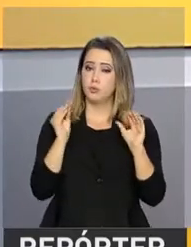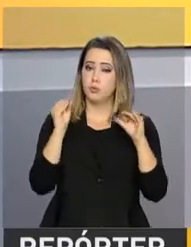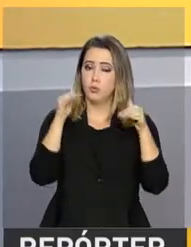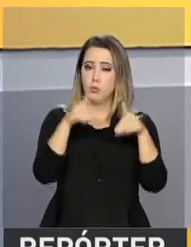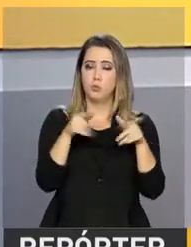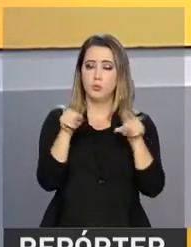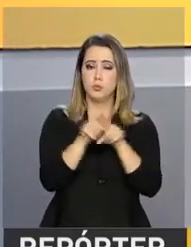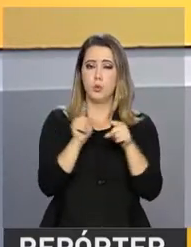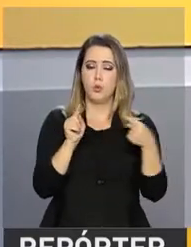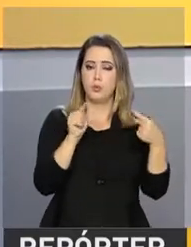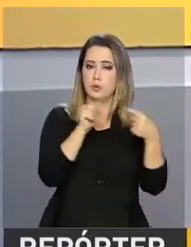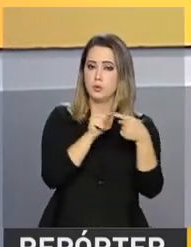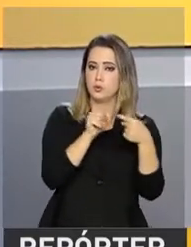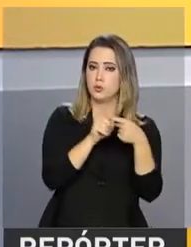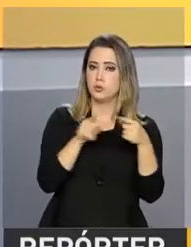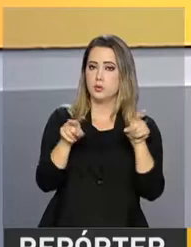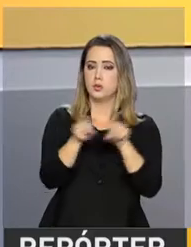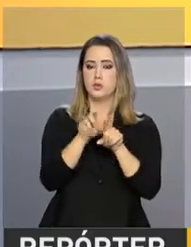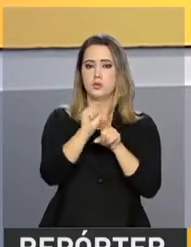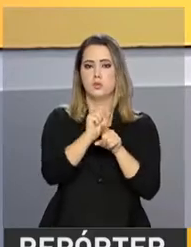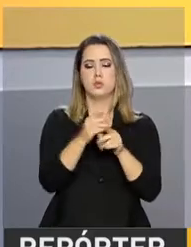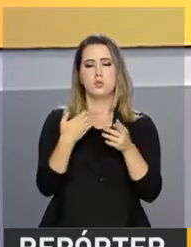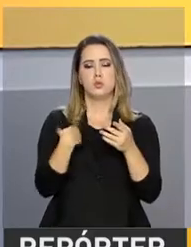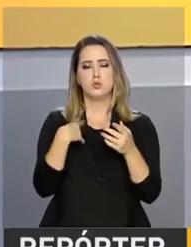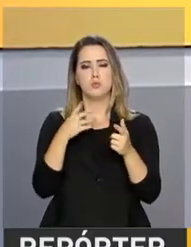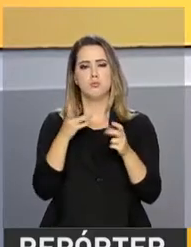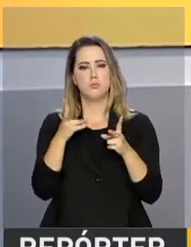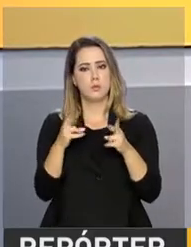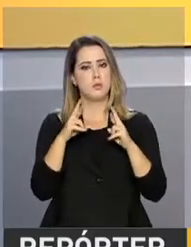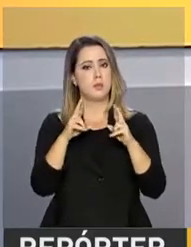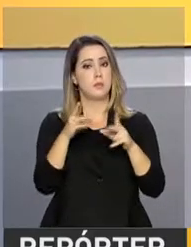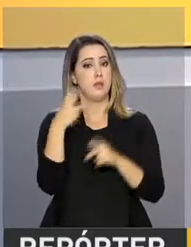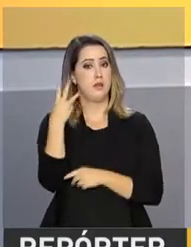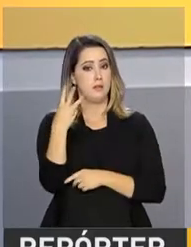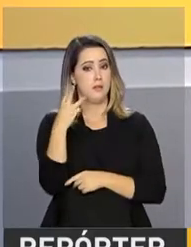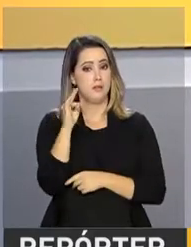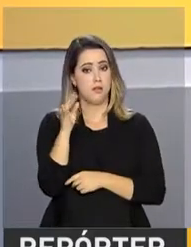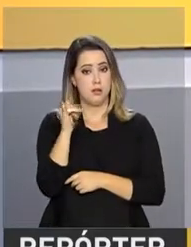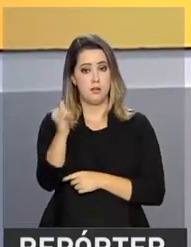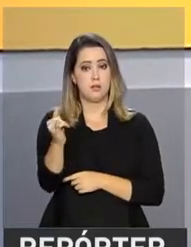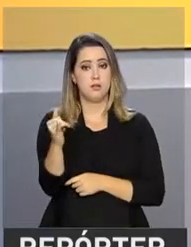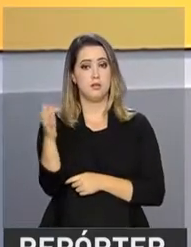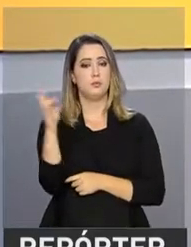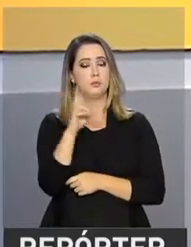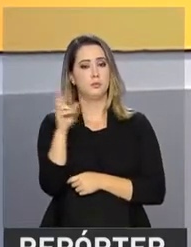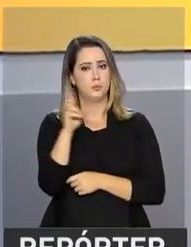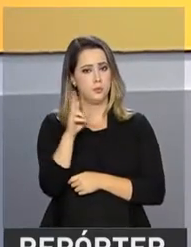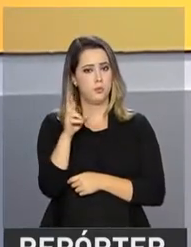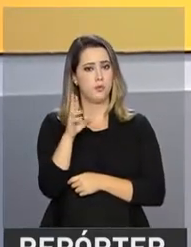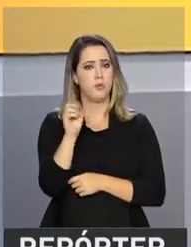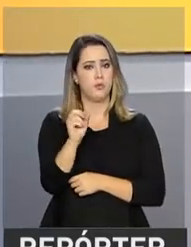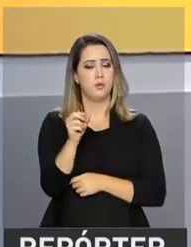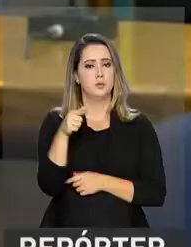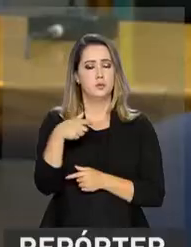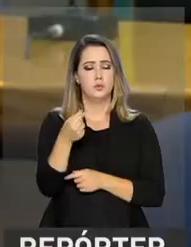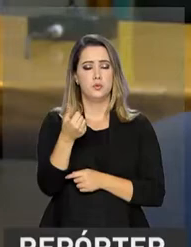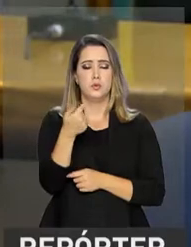que prevê uma dívida de até 3 trilhões e 650 milhões de reais em 2017